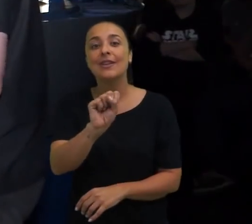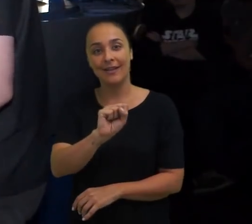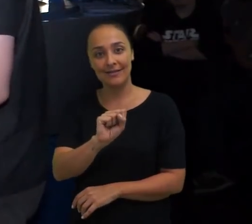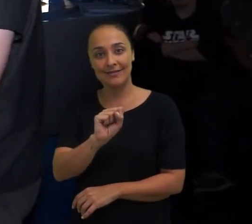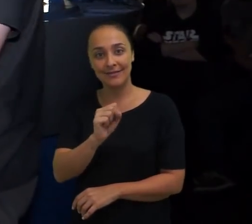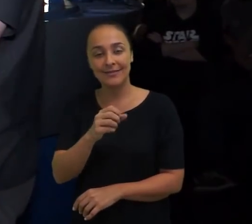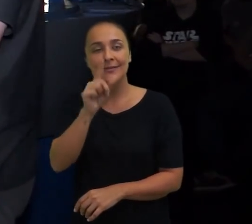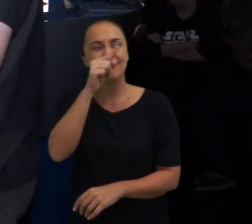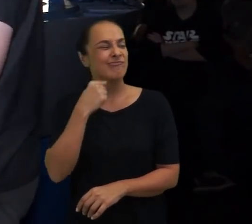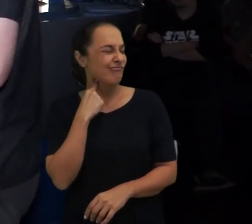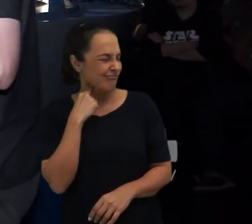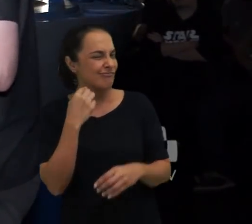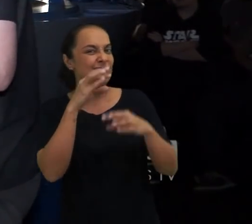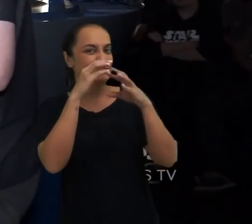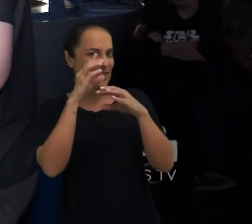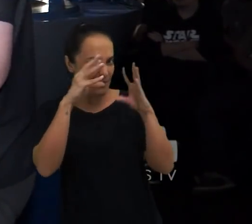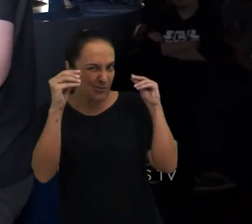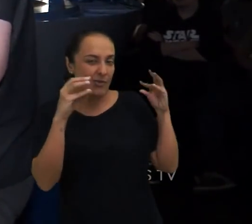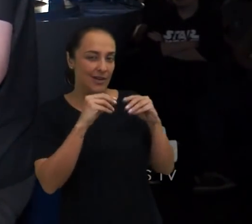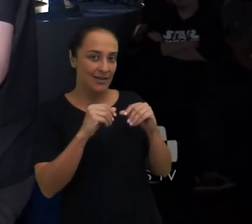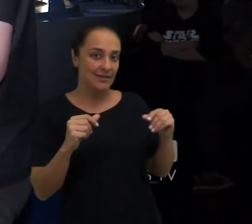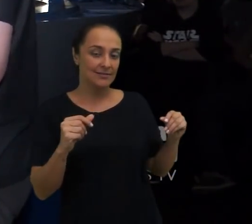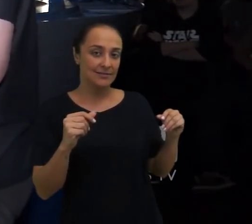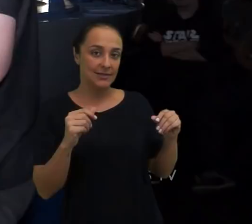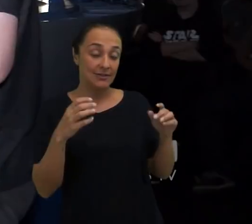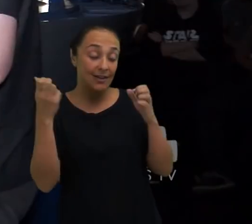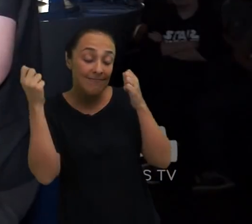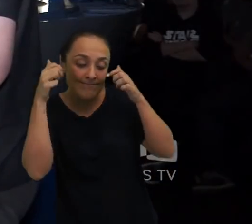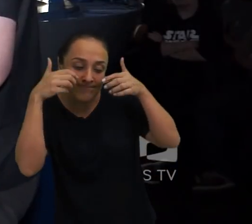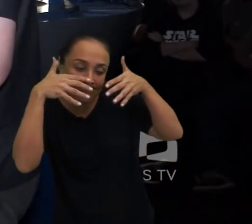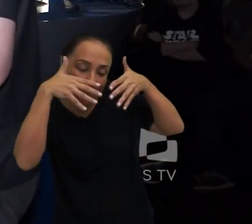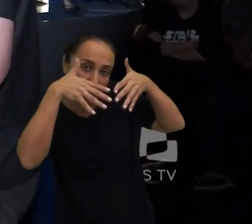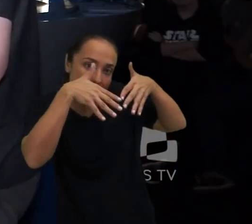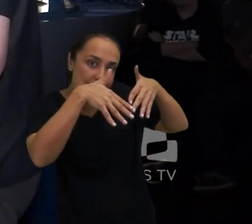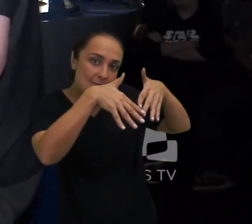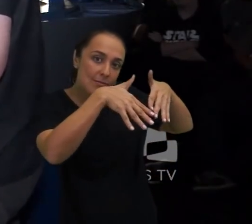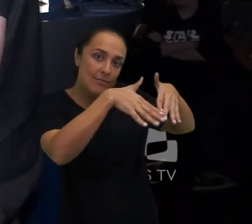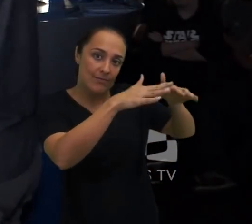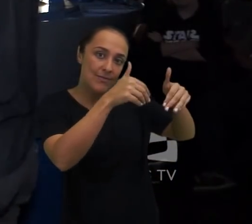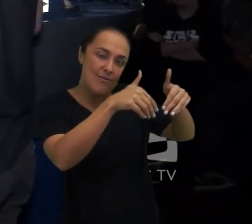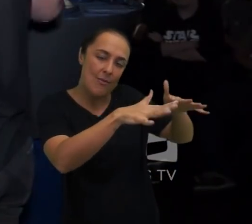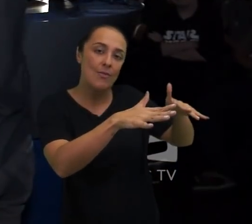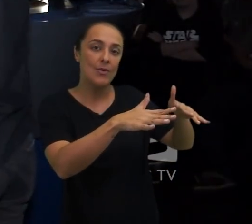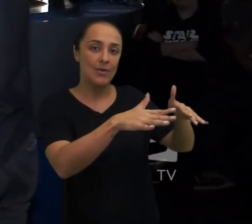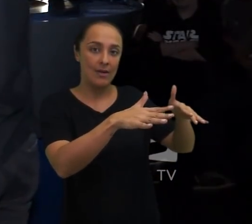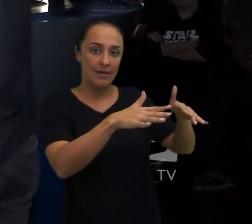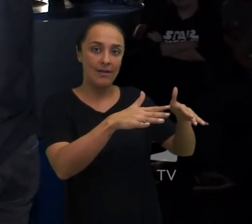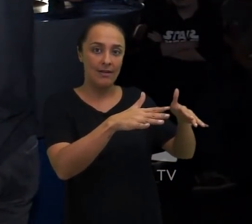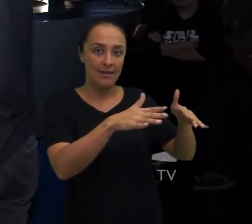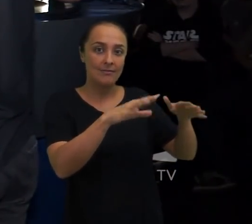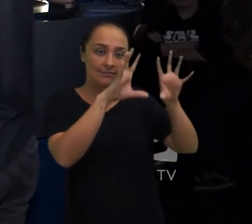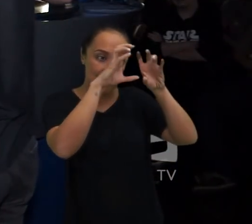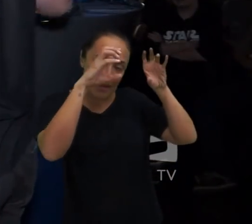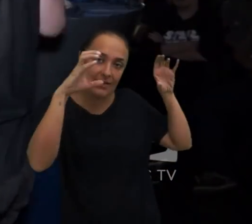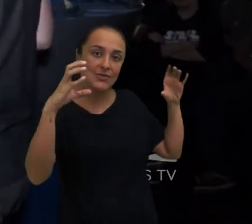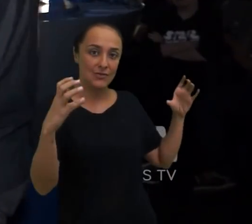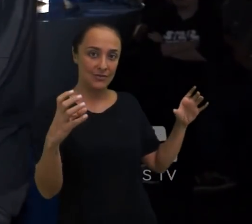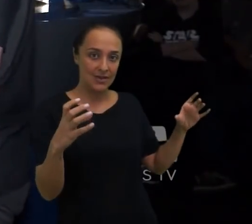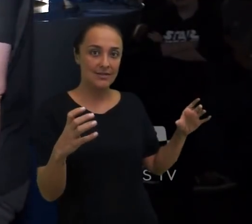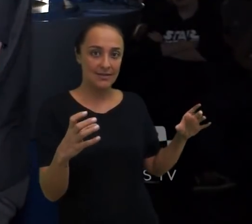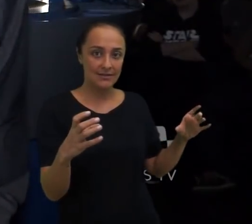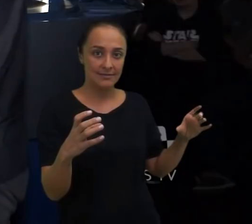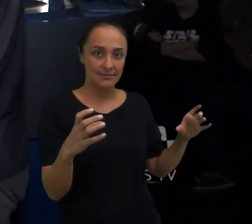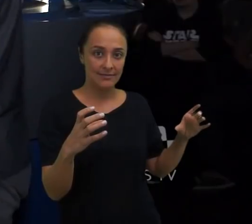nuvens colapsem por ação da gravidade para formar estrelas. Tá? Então, de certo modo, a energia